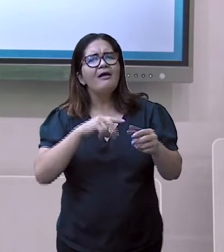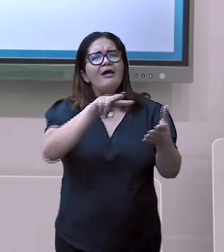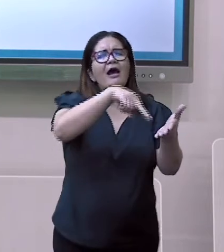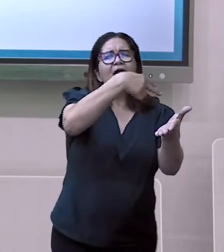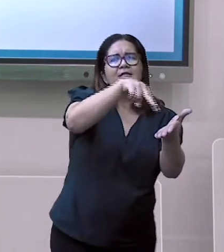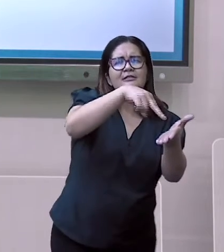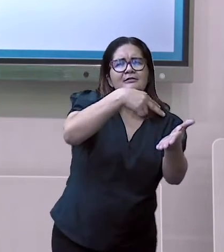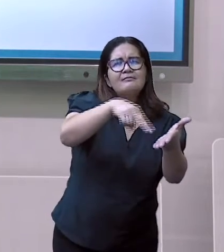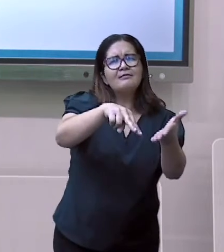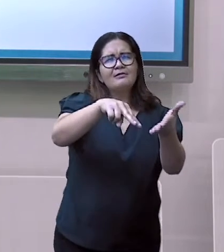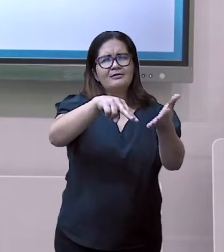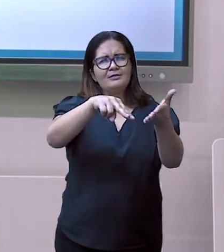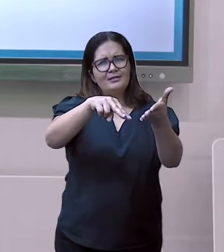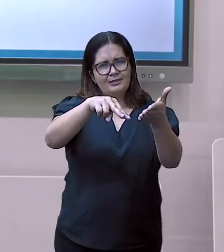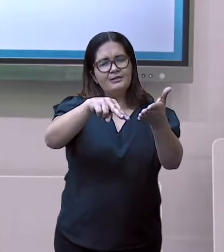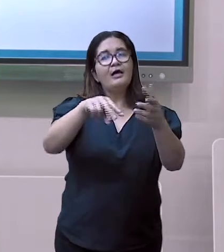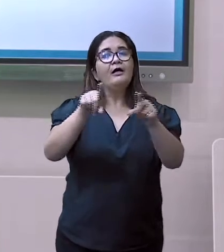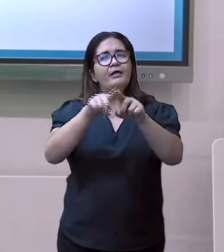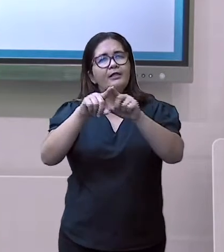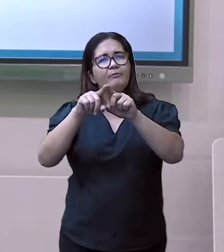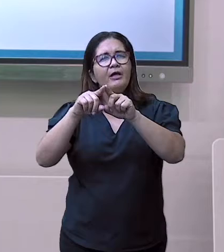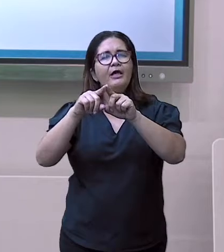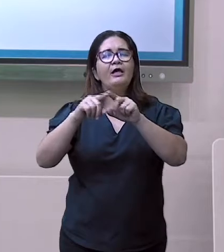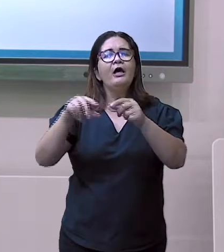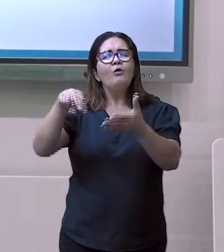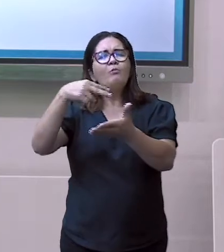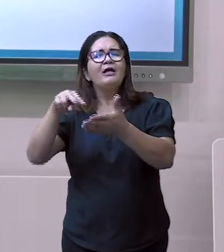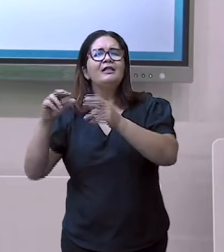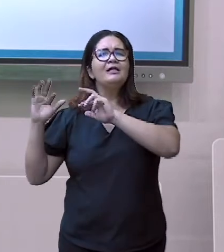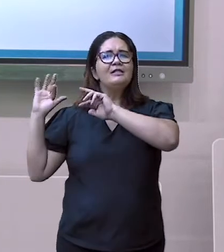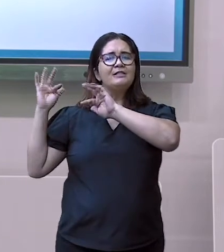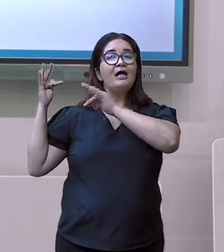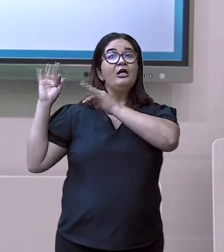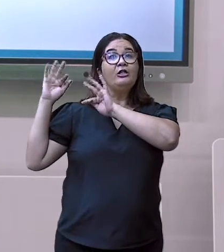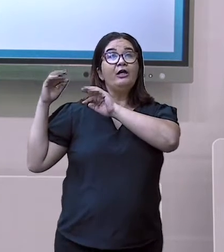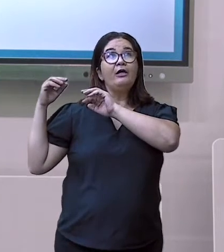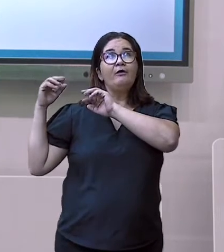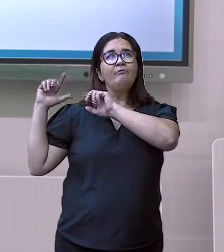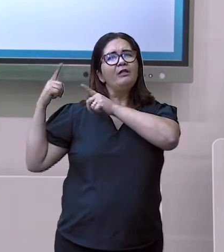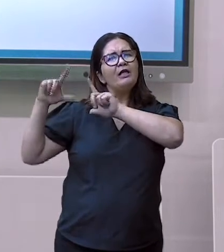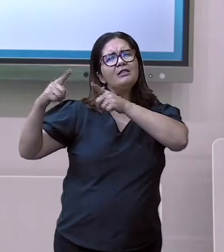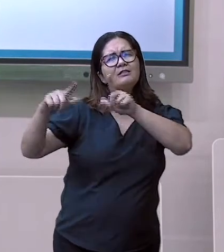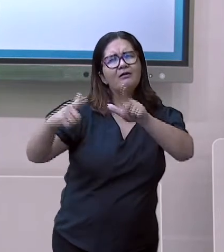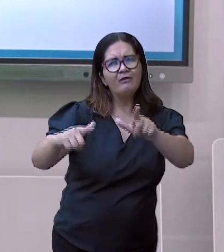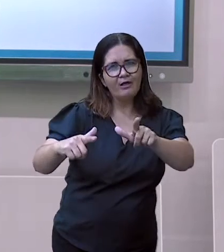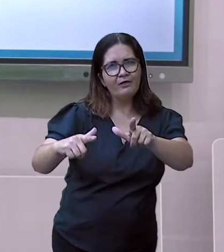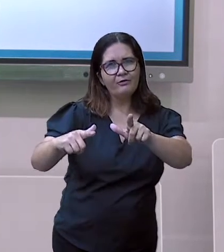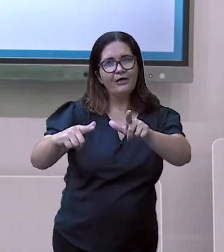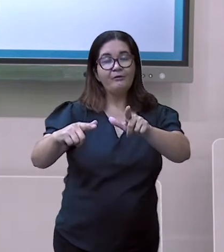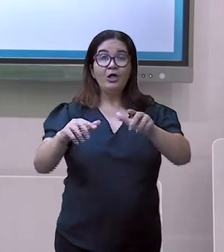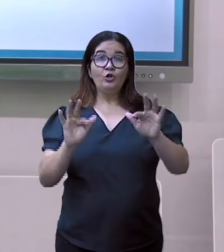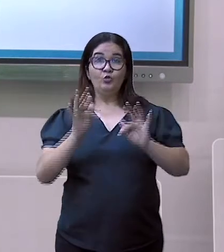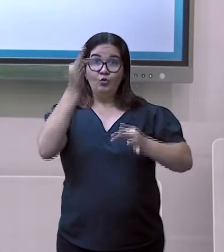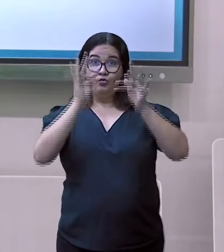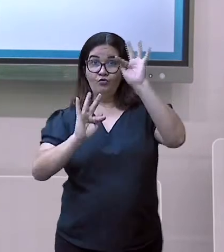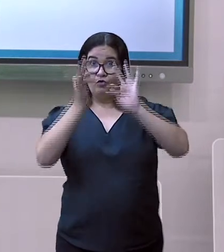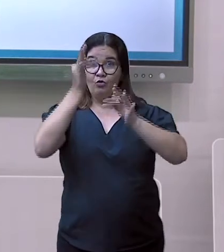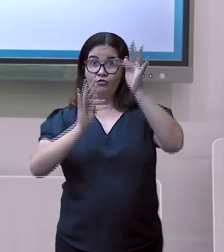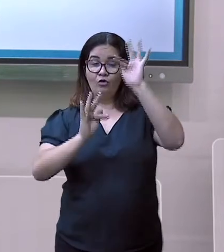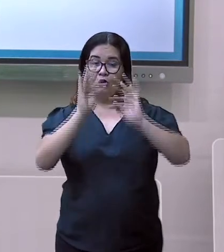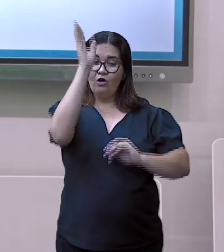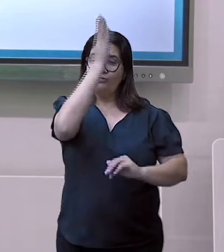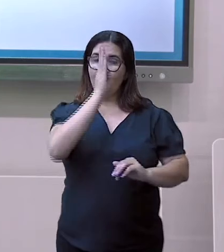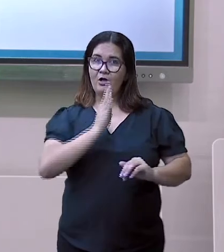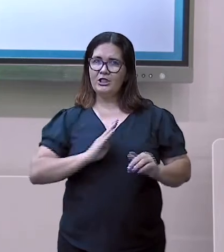uma das mais tradicionais expressões de folclore brasileiro. Essa manifestação